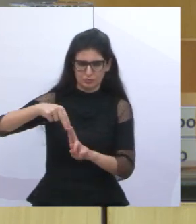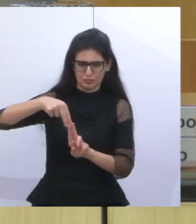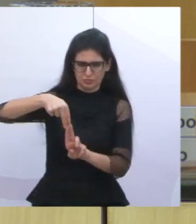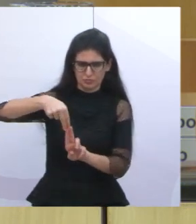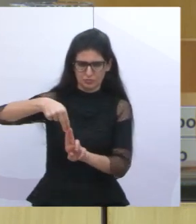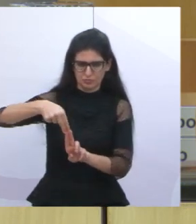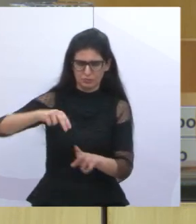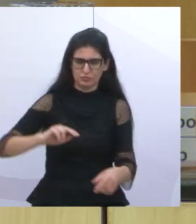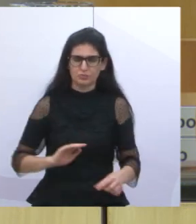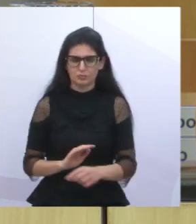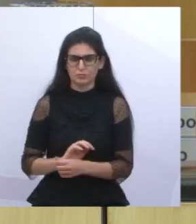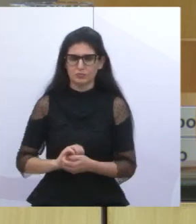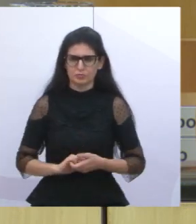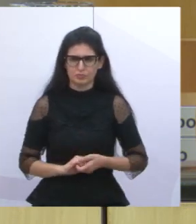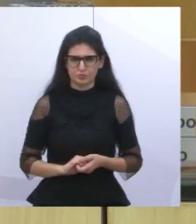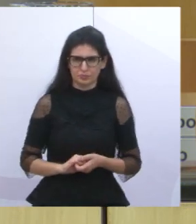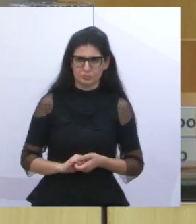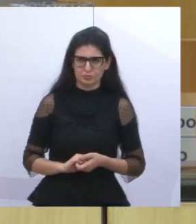redação: